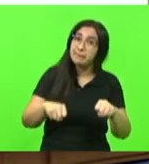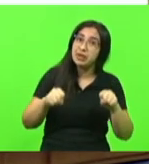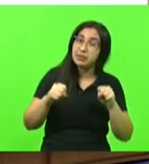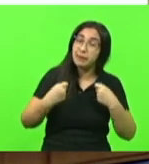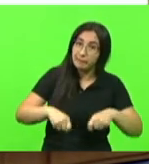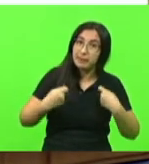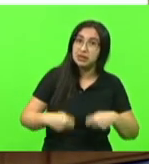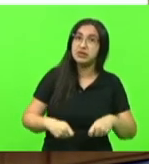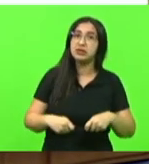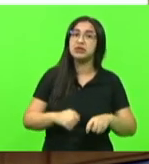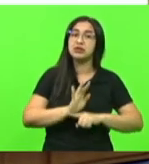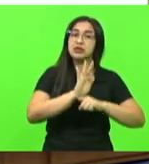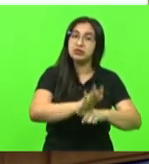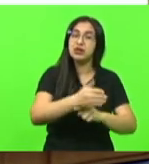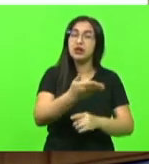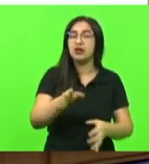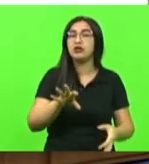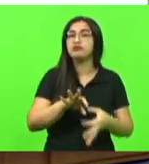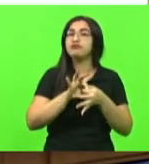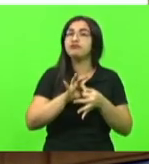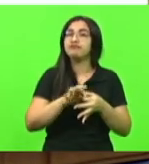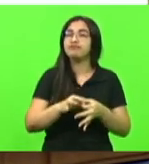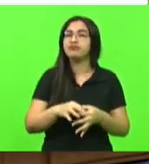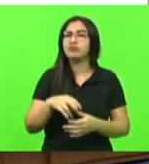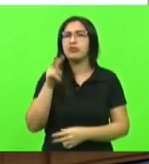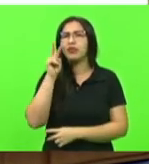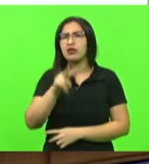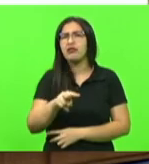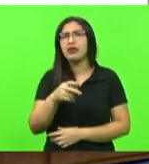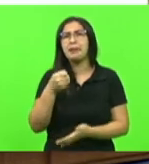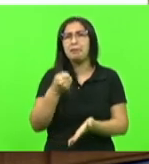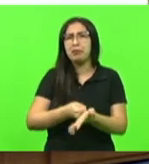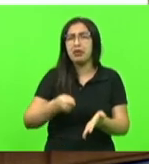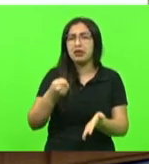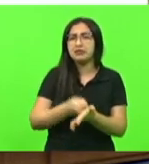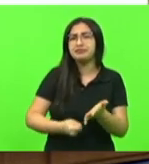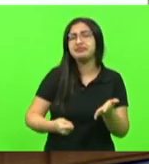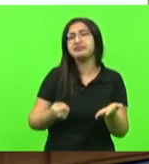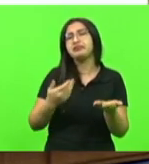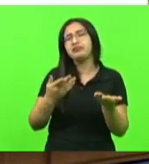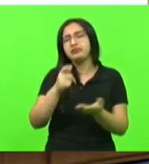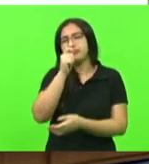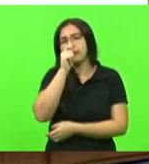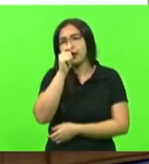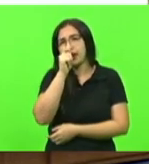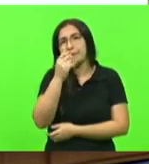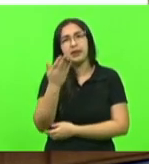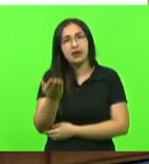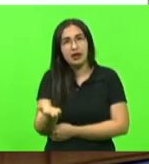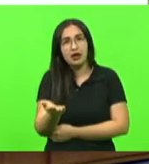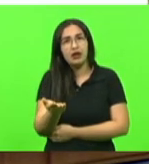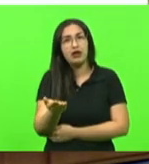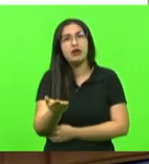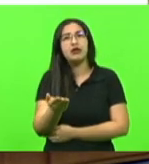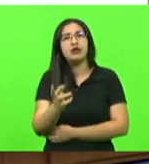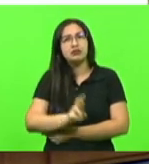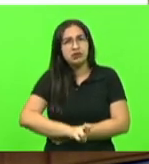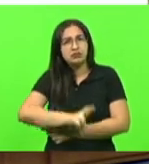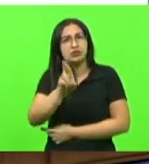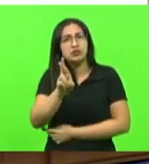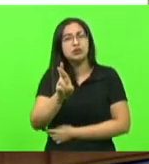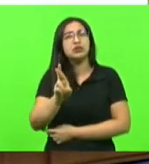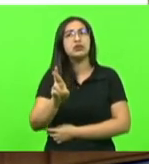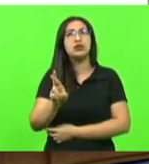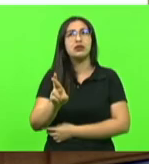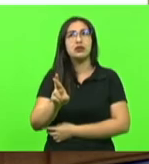em especial de queijo, eu estou acompanhando essa briga do deputado Amin e parabenizo ele porque é encabeçou e eu quero engrossar as fileiras aqui de parlamentares,